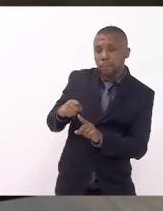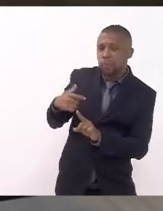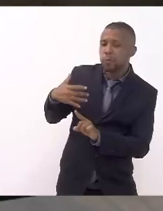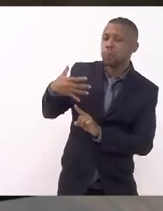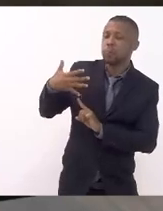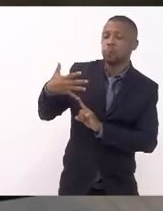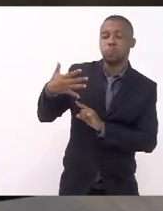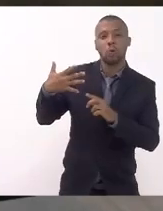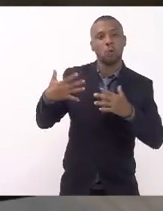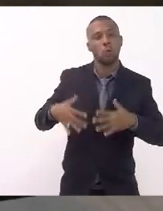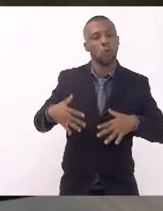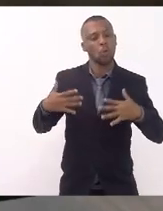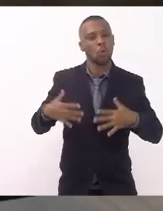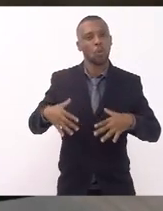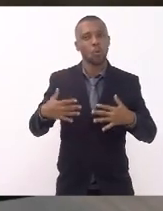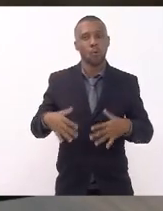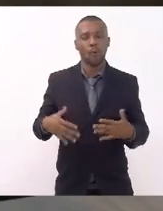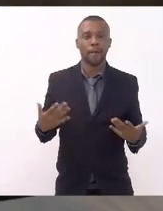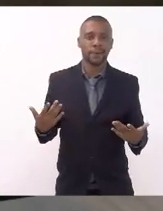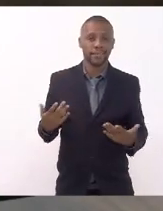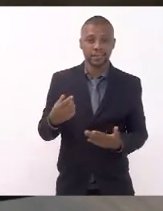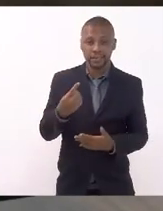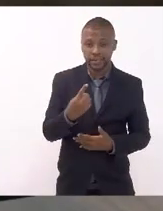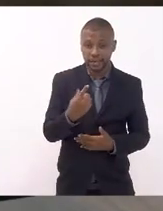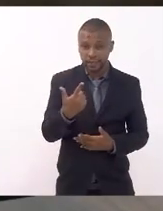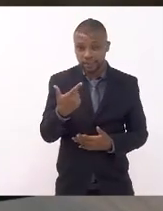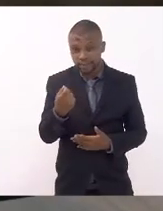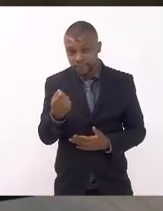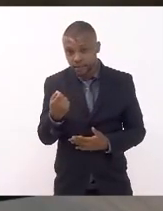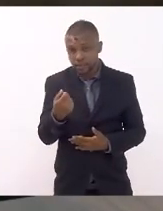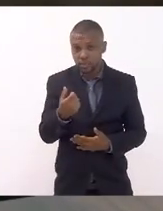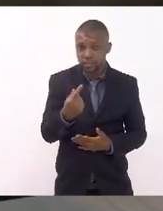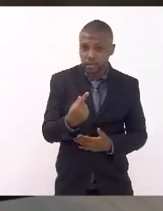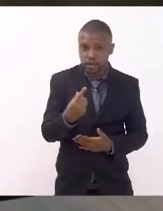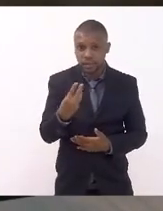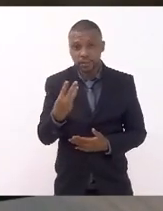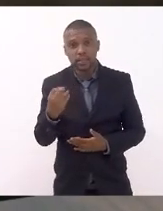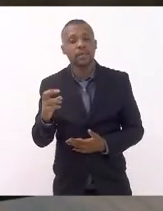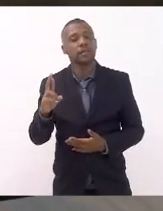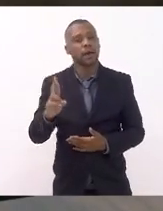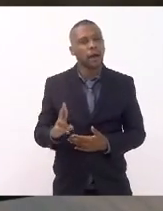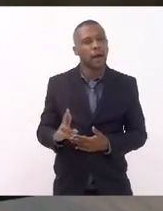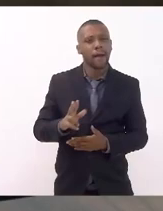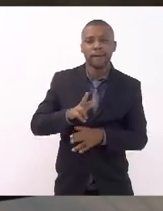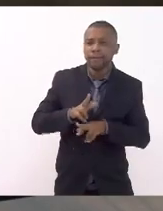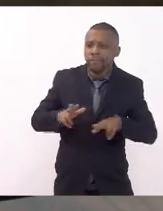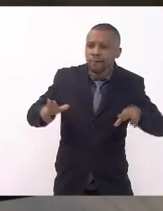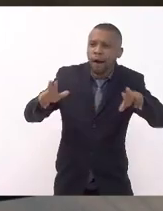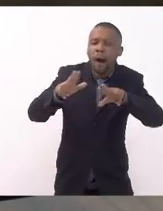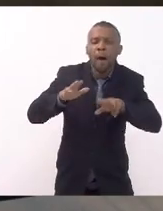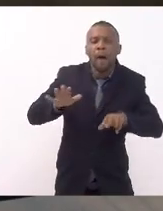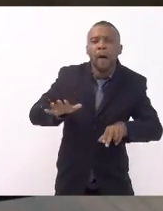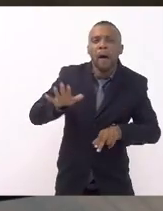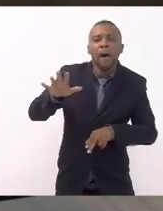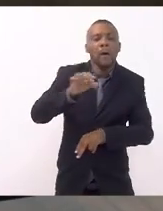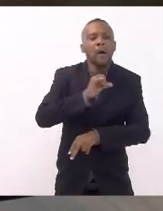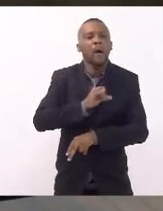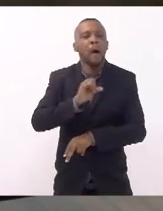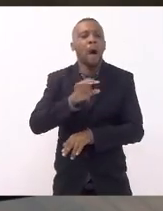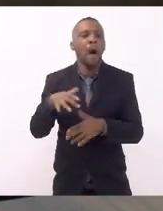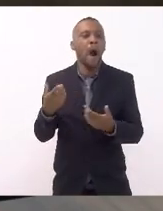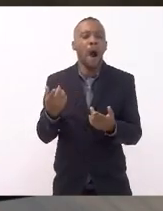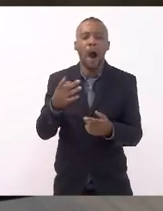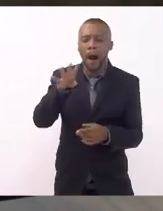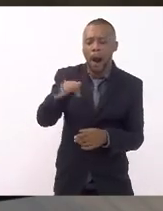tão expressiva que chega a R$ 120, R$ 130,00 em diferentes favelas do Rio de Janeiro. Ou seja, o